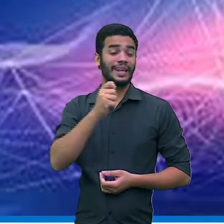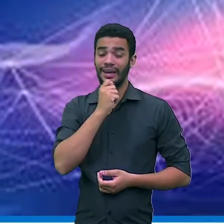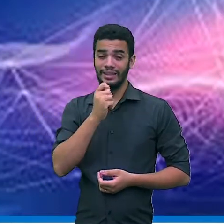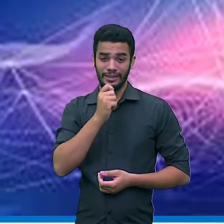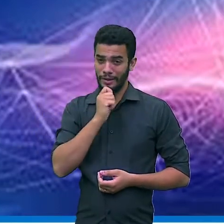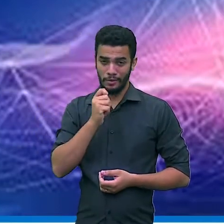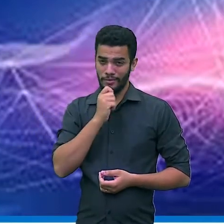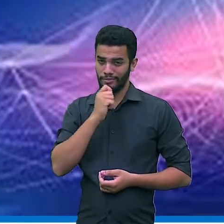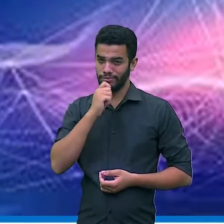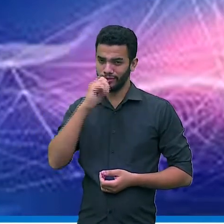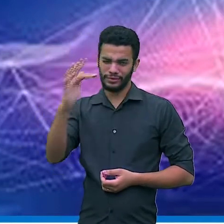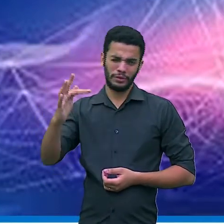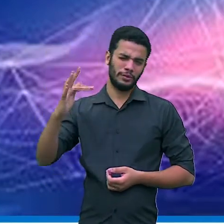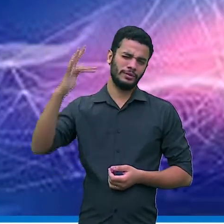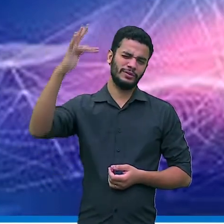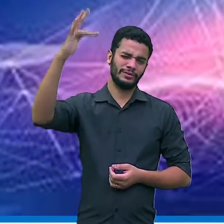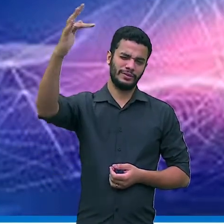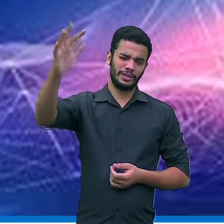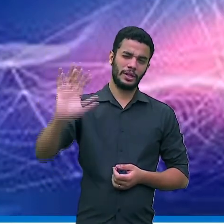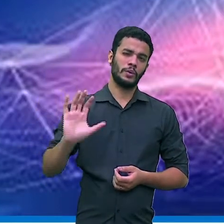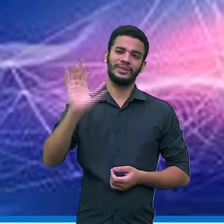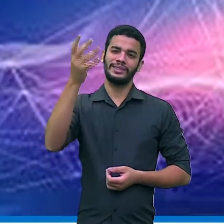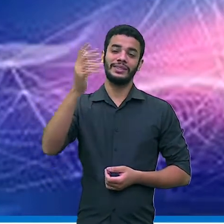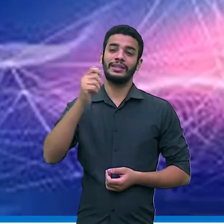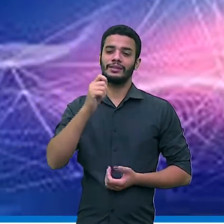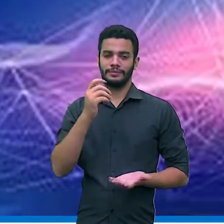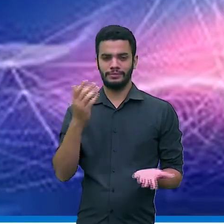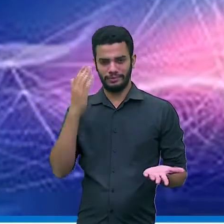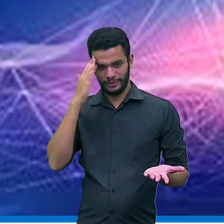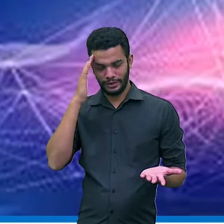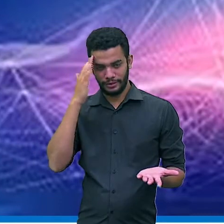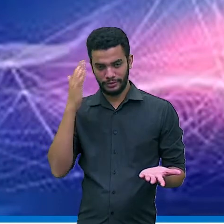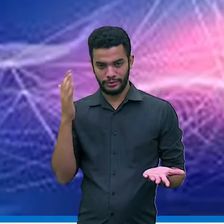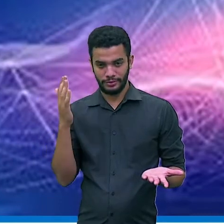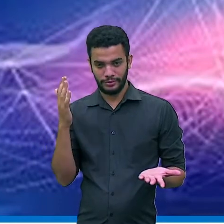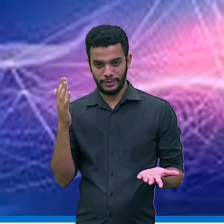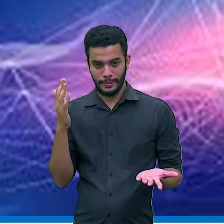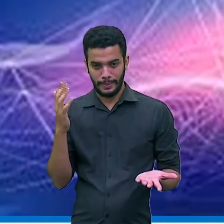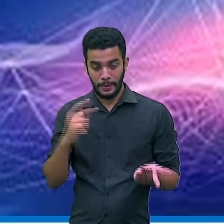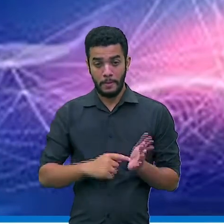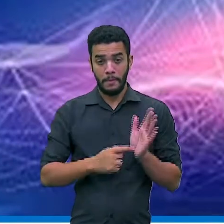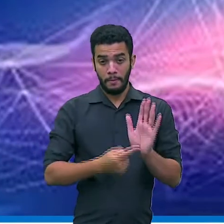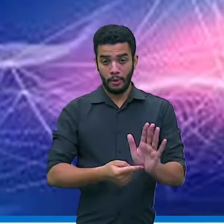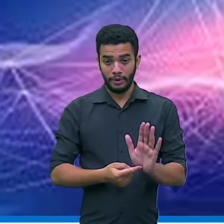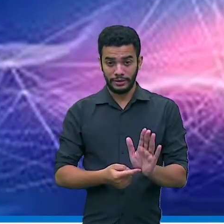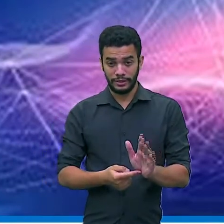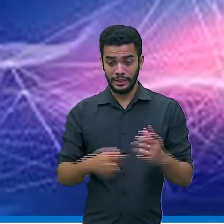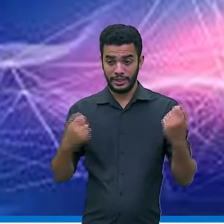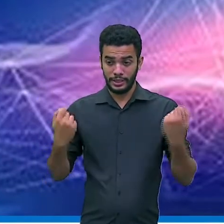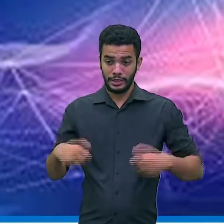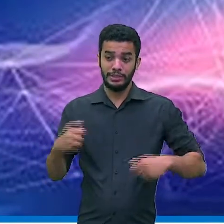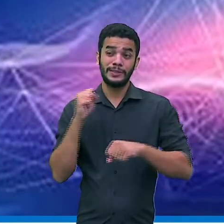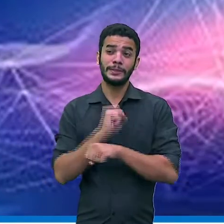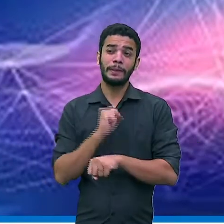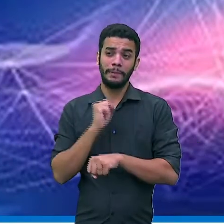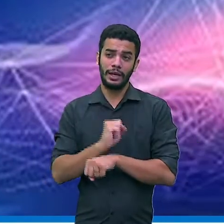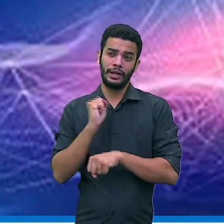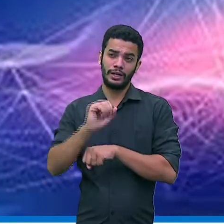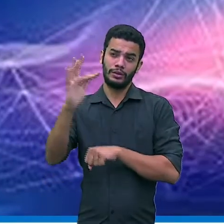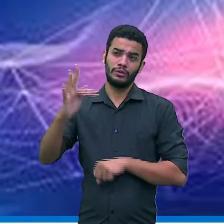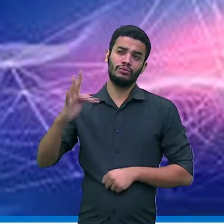acontecer. E são verbos que indicam processos que não aconteceram, que ainda virão, que